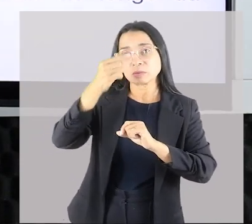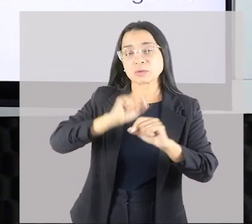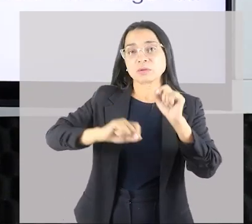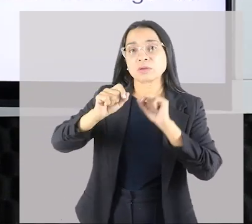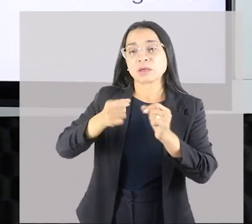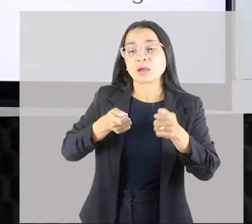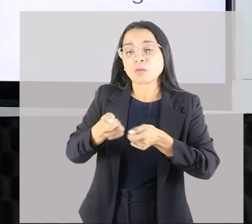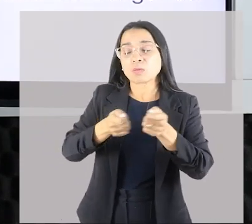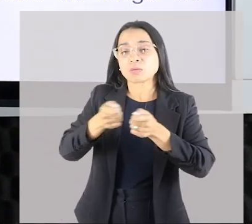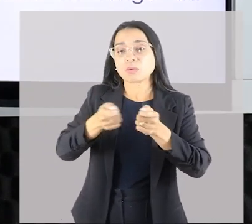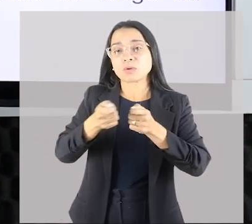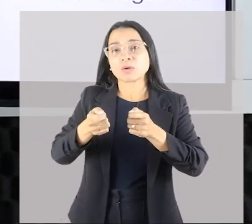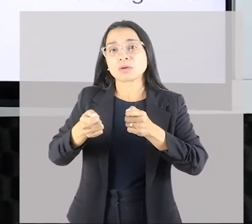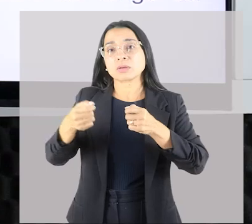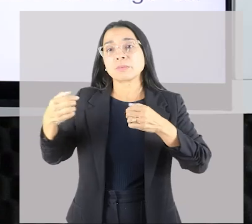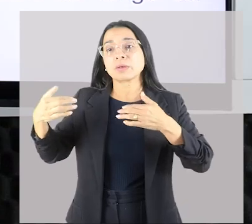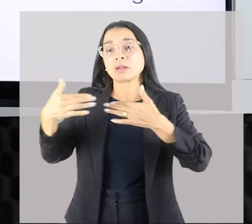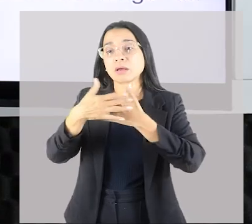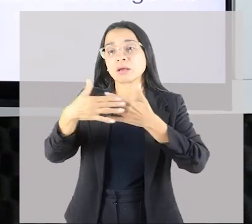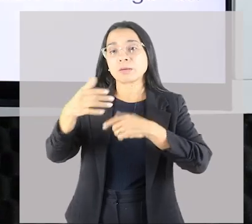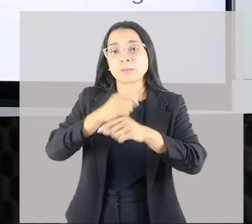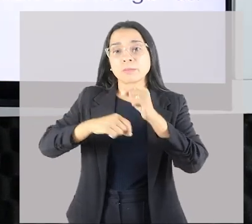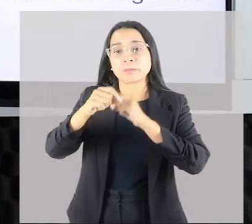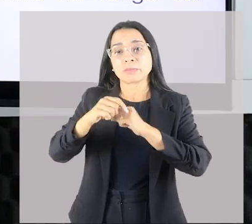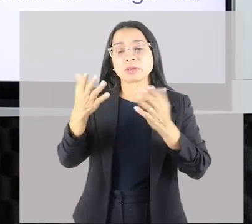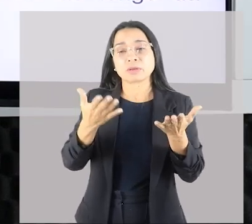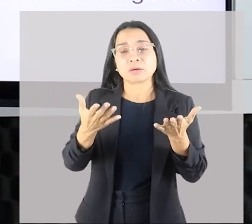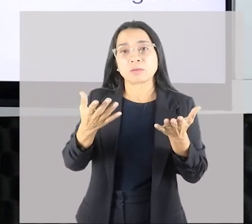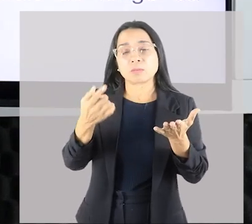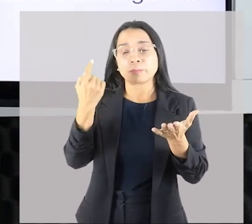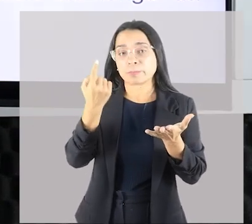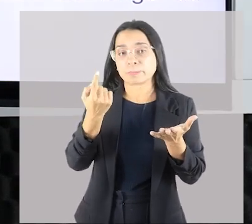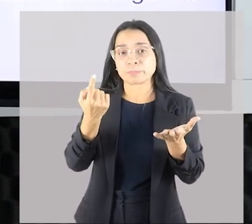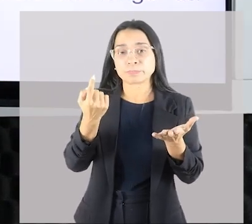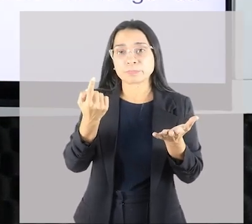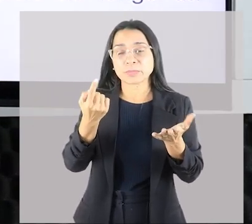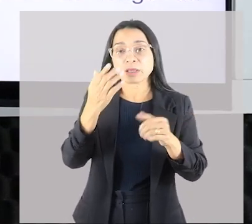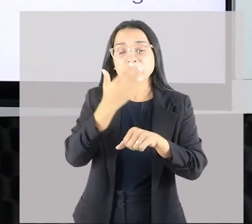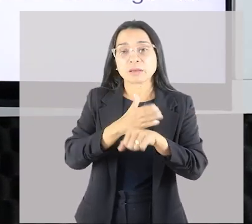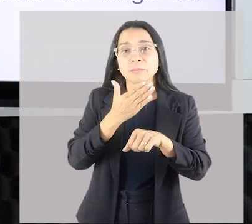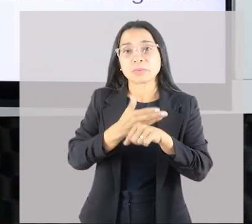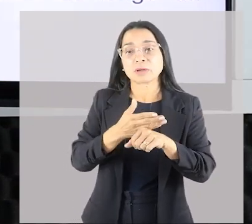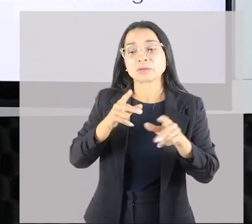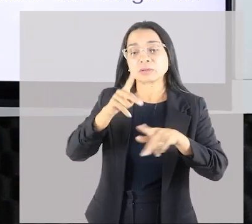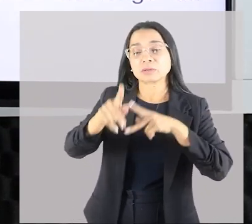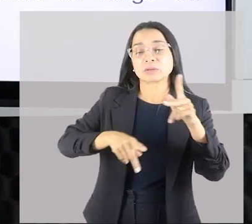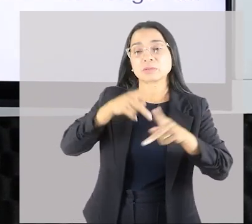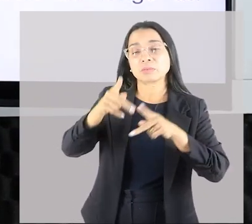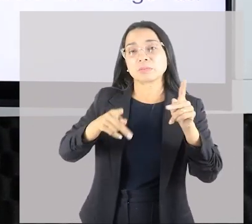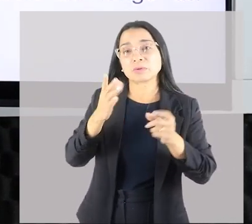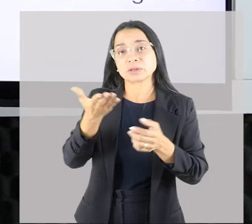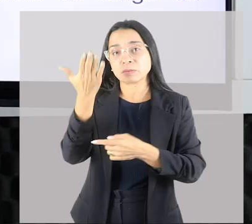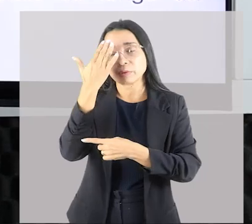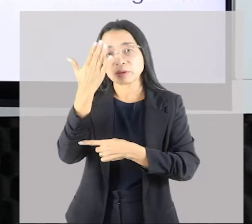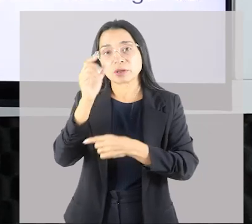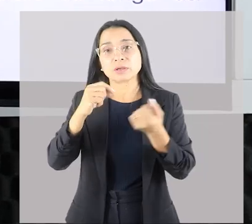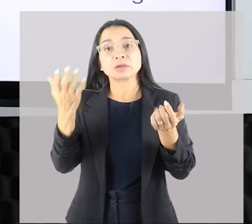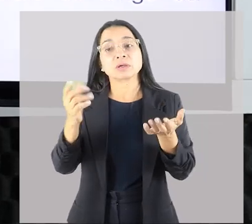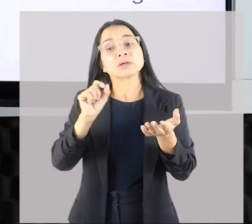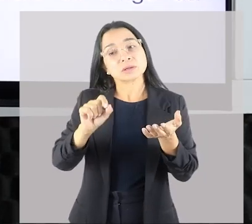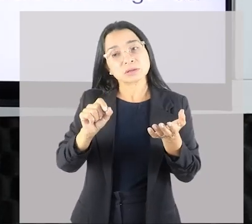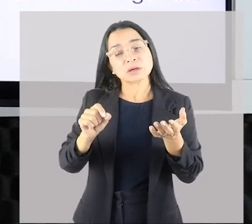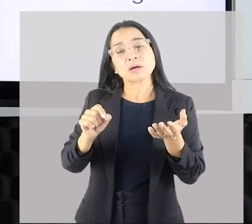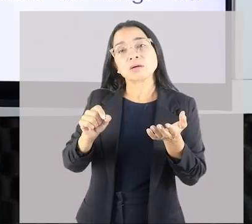Madrid, pela população espanhola. Na prática, essas populações entendem que, embora sejam espanhóis, atenção, embora